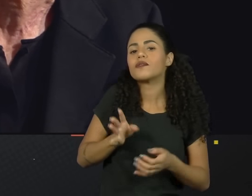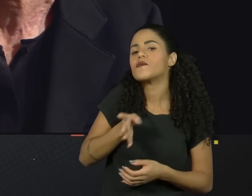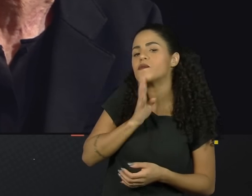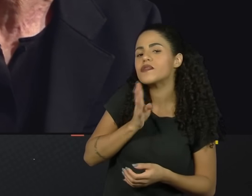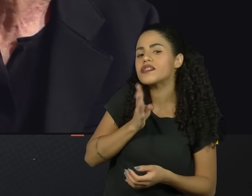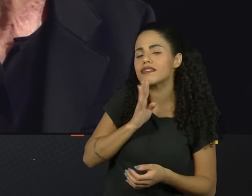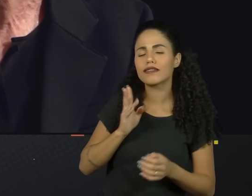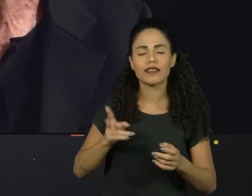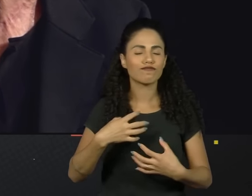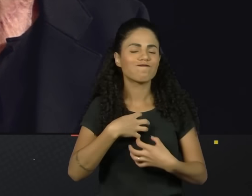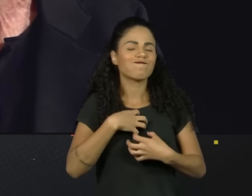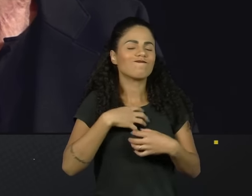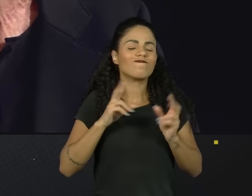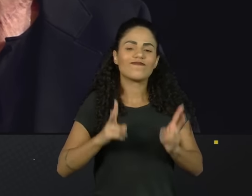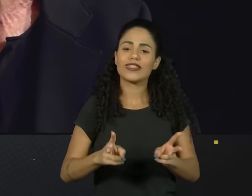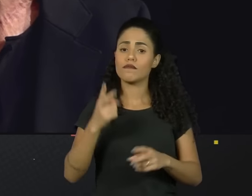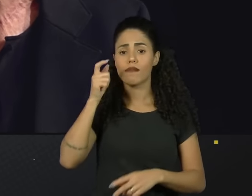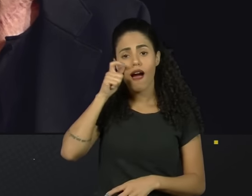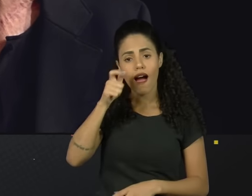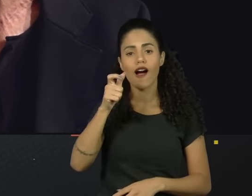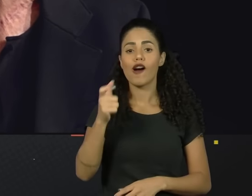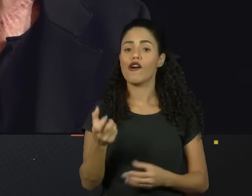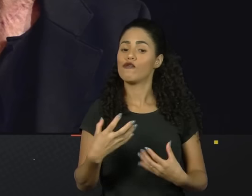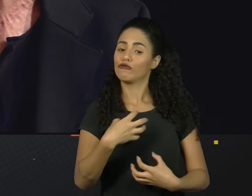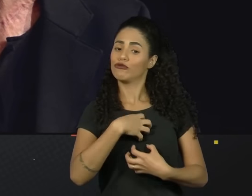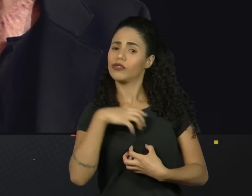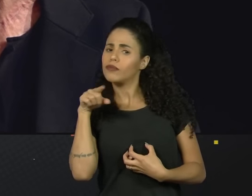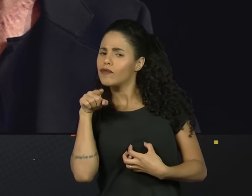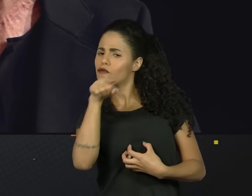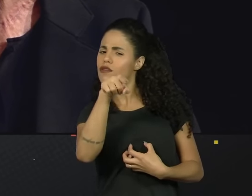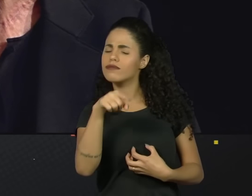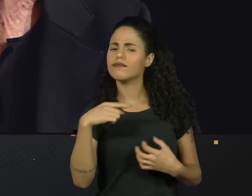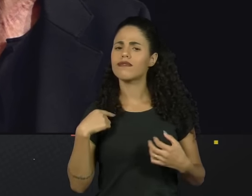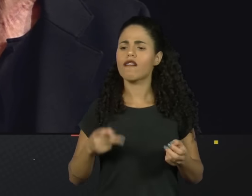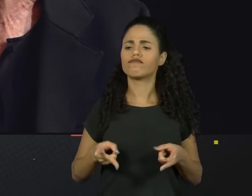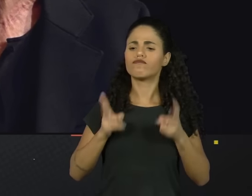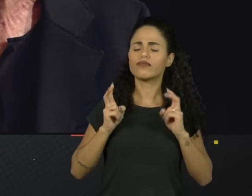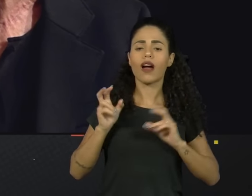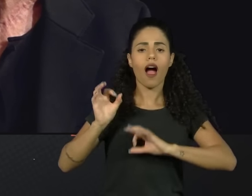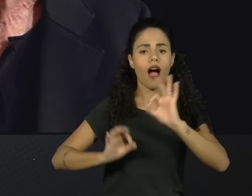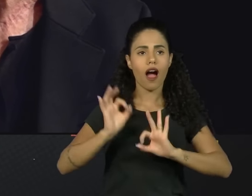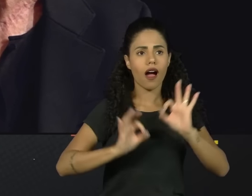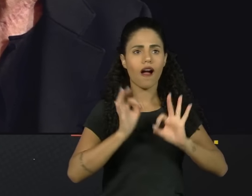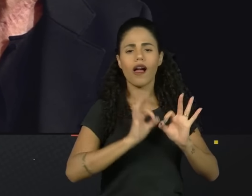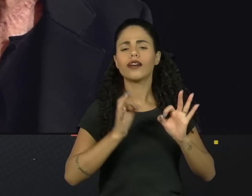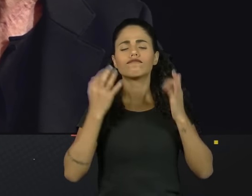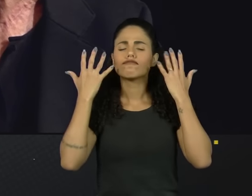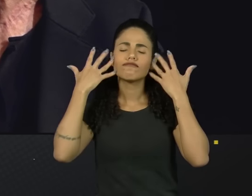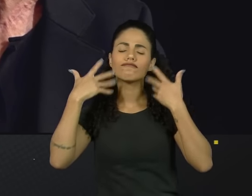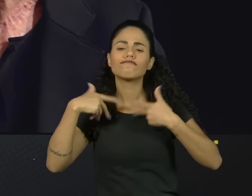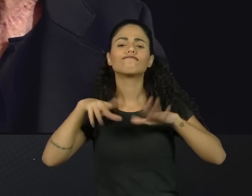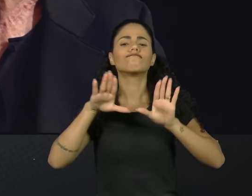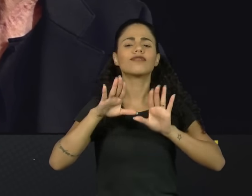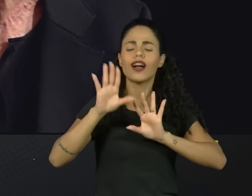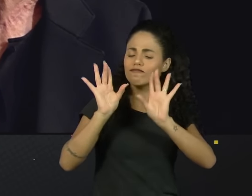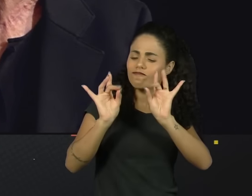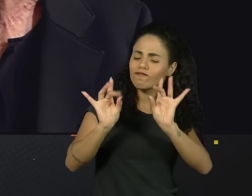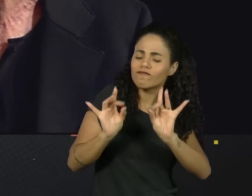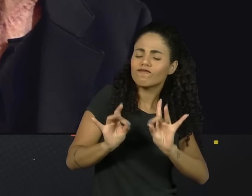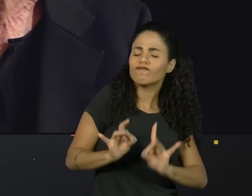E era muito interessante a forma como você fazia tudo de uma maneira tão natural, tão delicada,